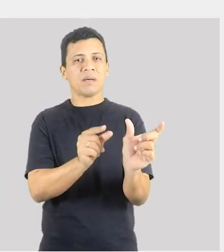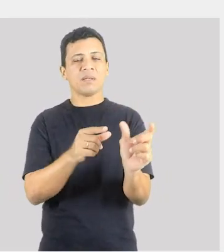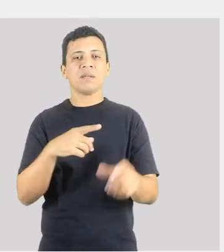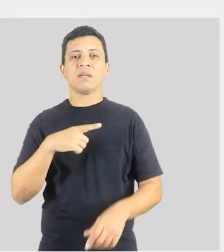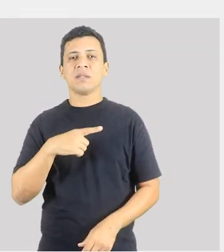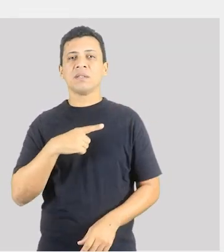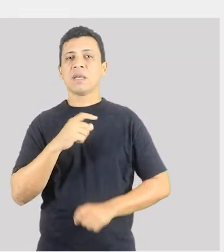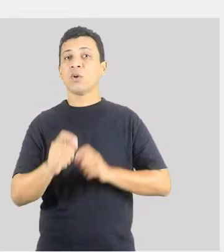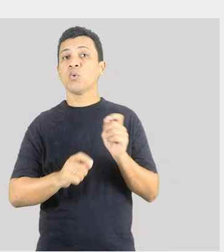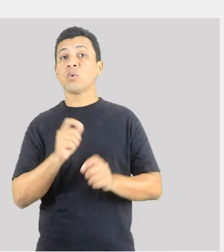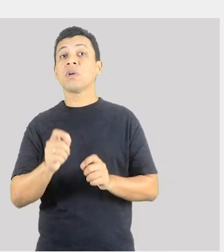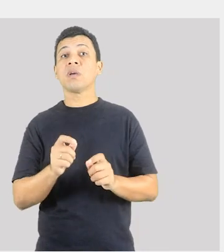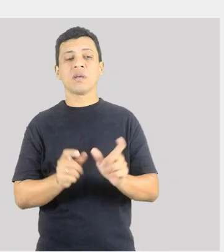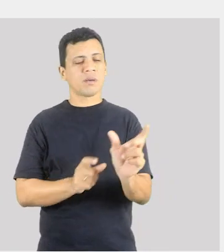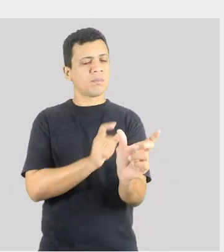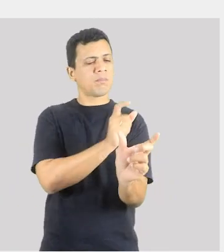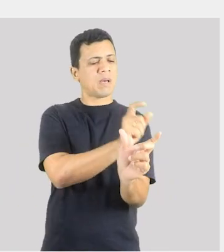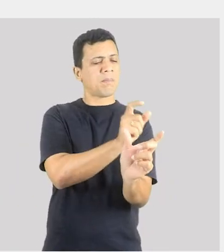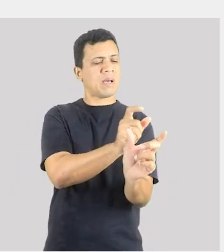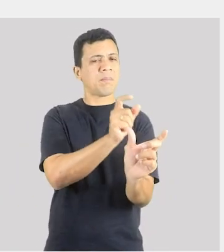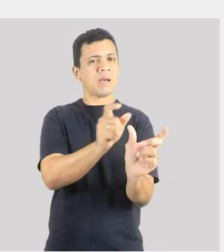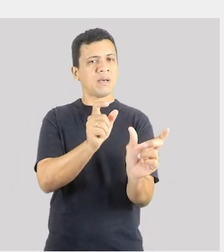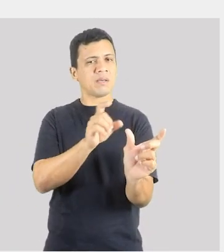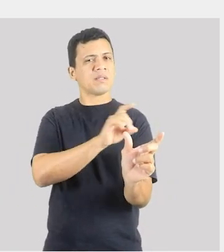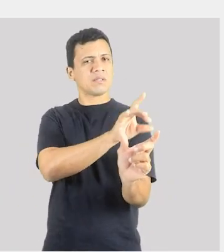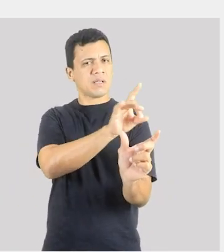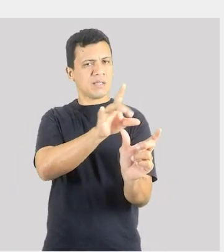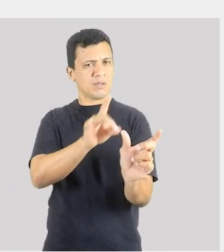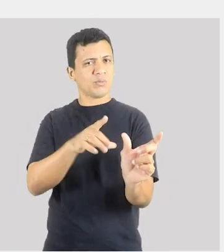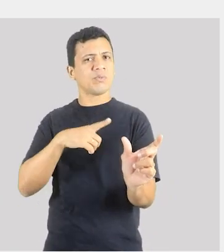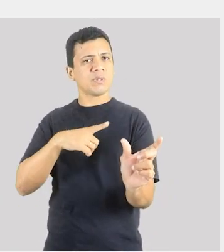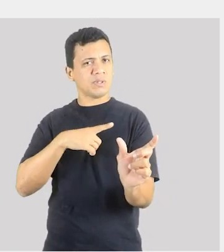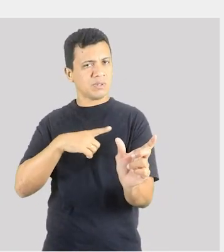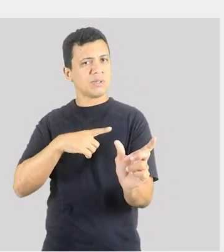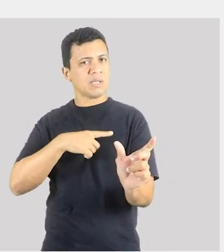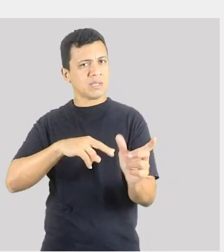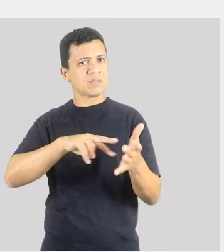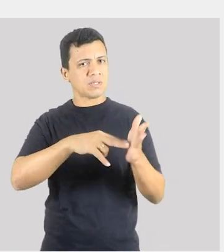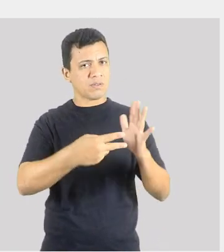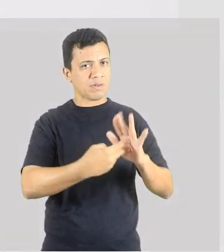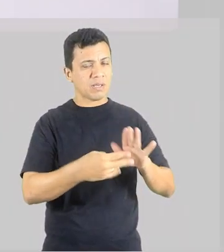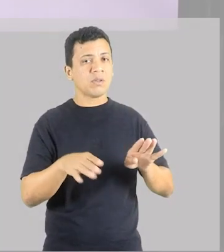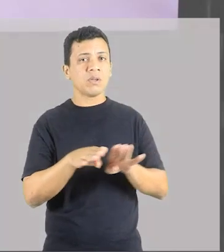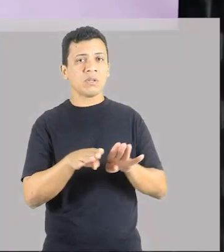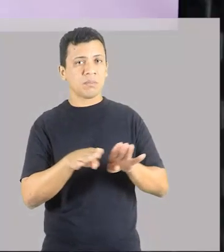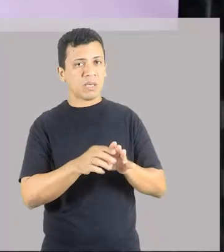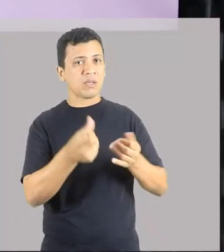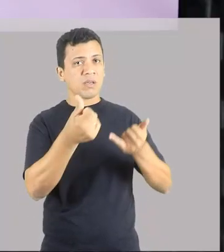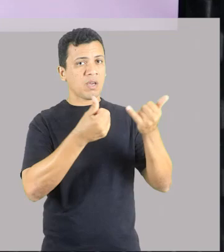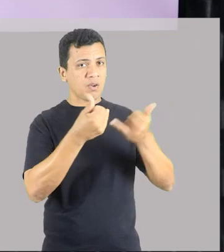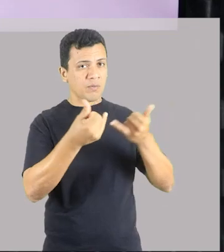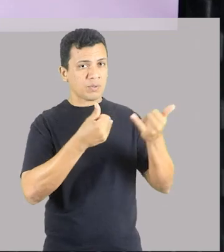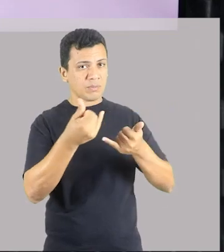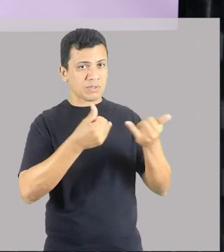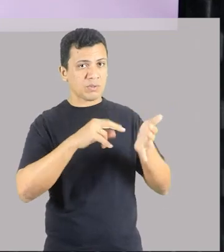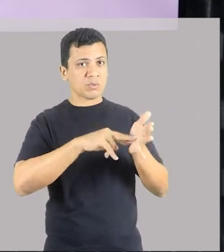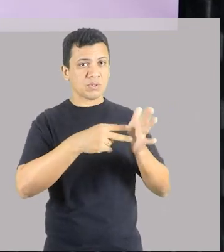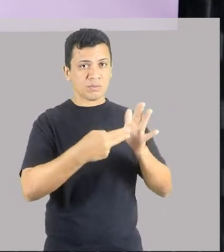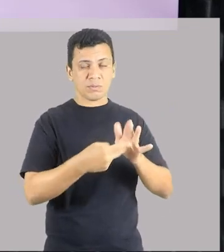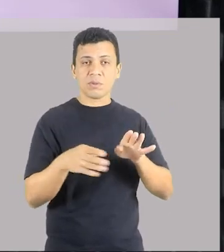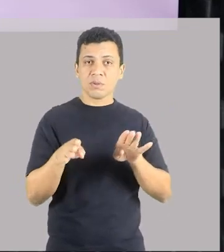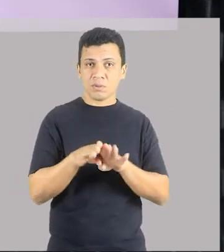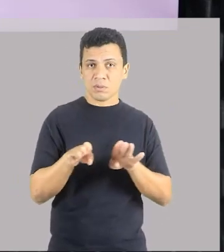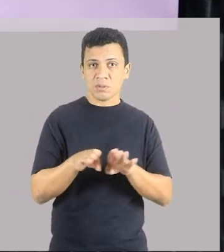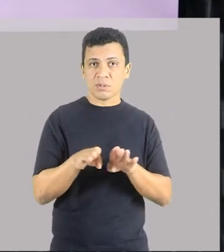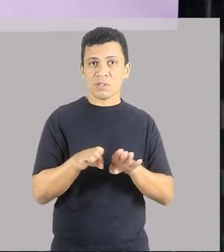de elementos que são elementos significativos e que dão informações não só da sua significação mas também